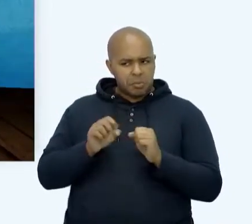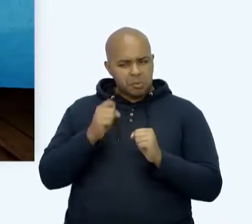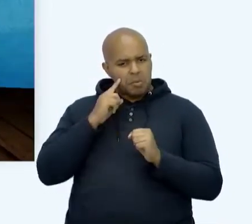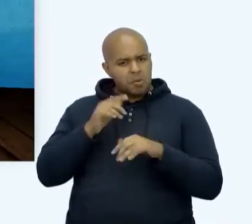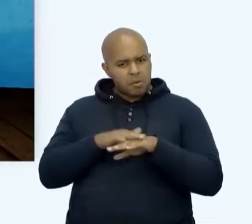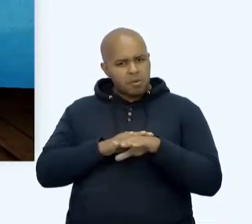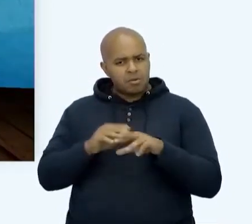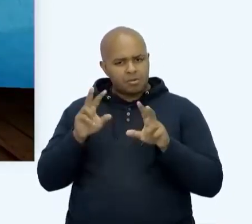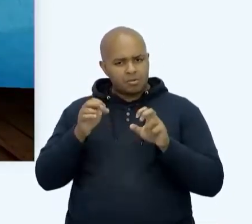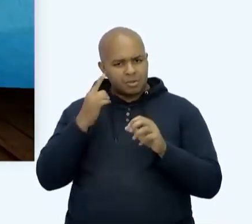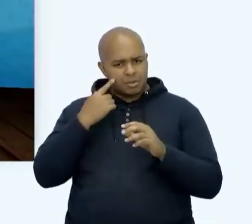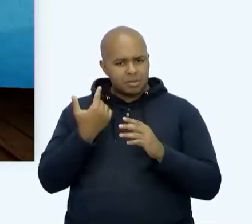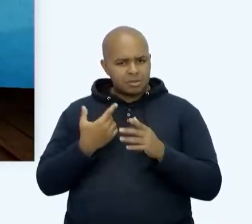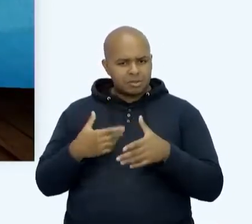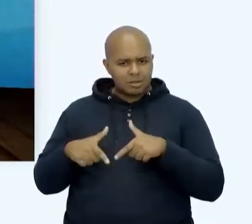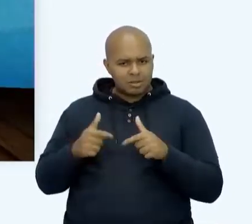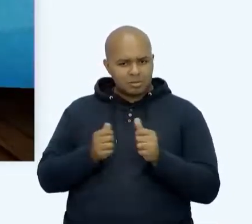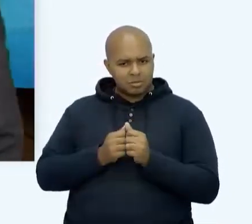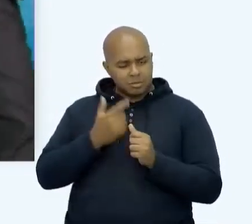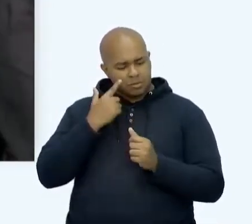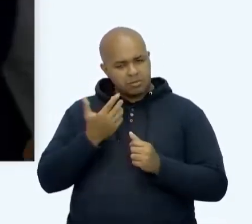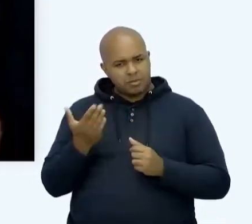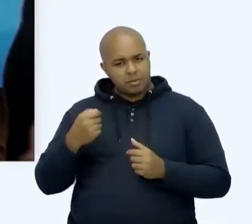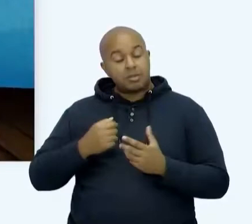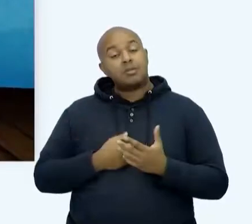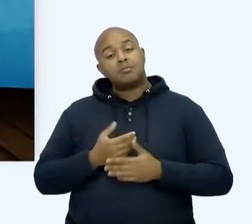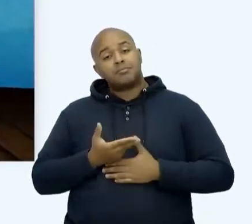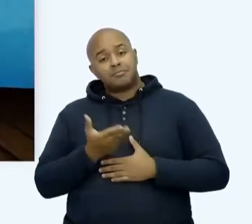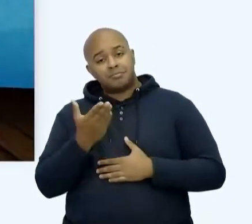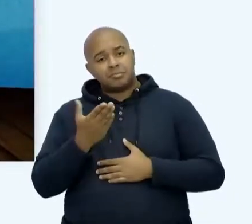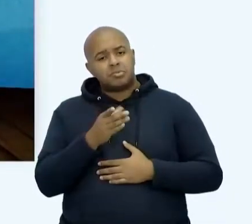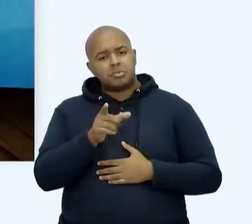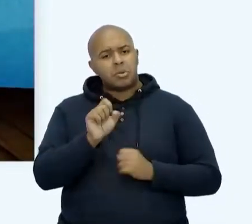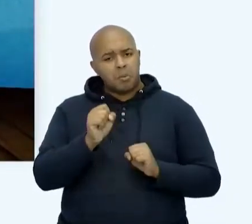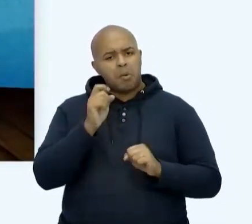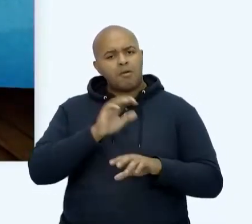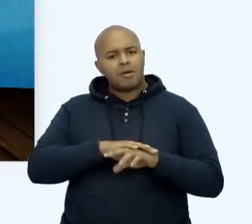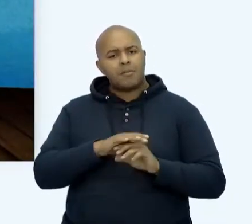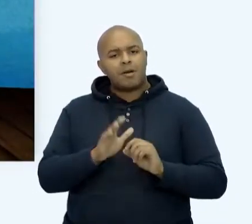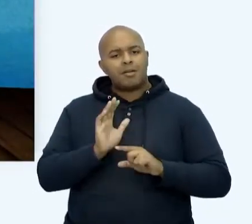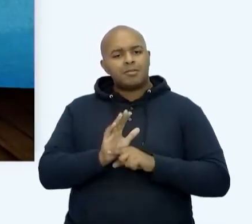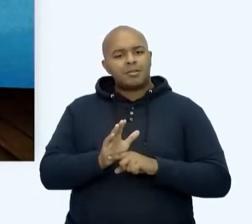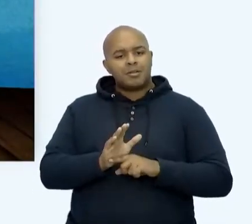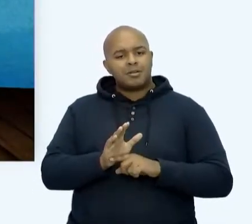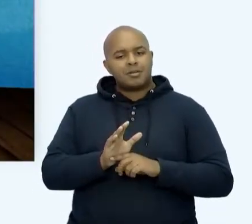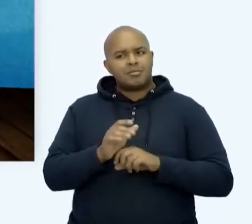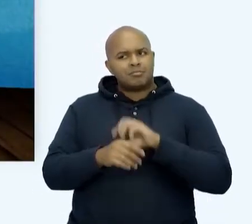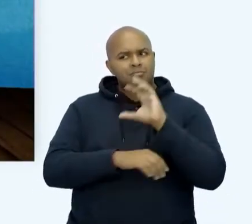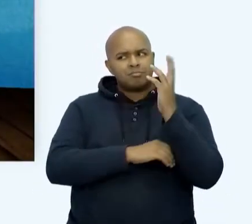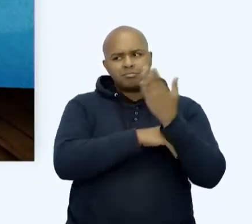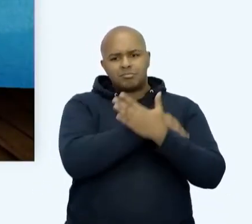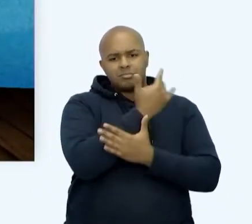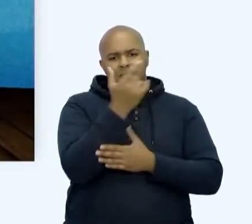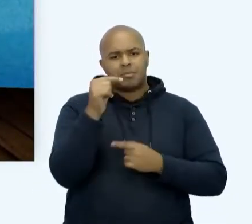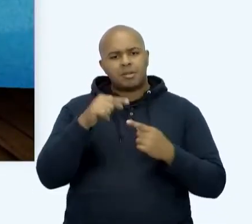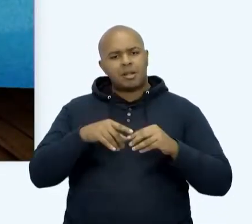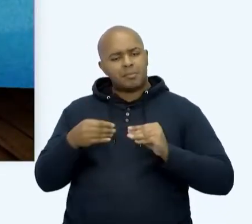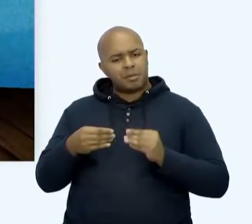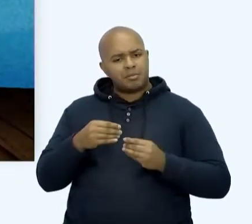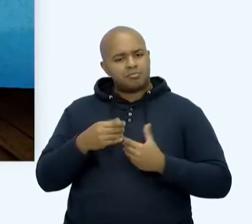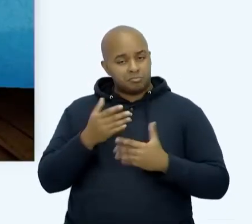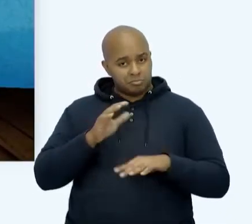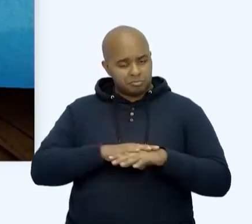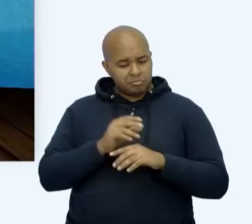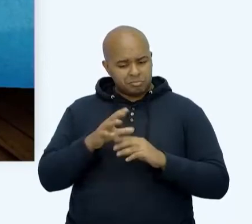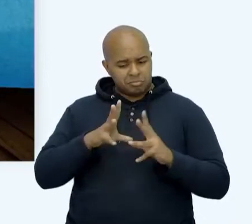falar sobre o assunto, sabe? E você, o que pode fazer para ajudar o meio ambiente em relação aos plásticos? Faça